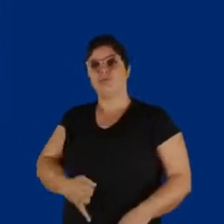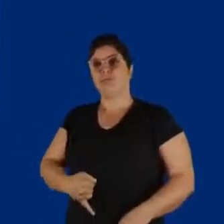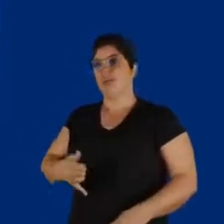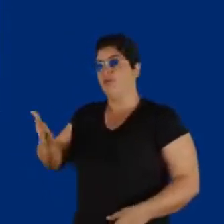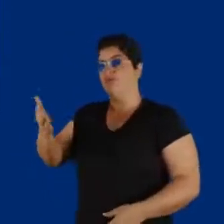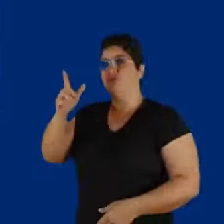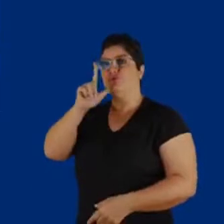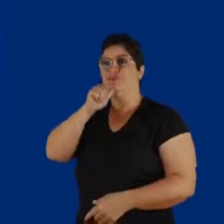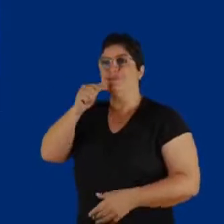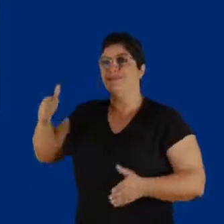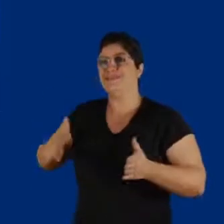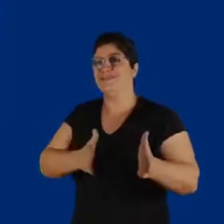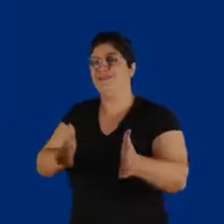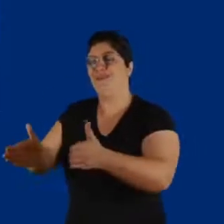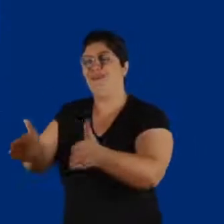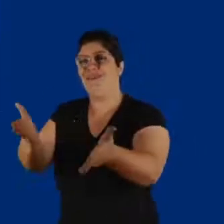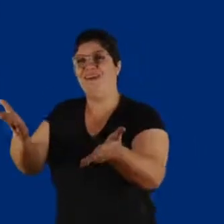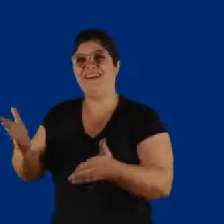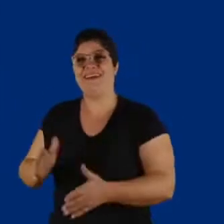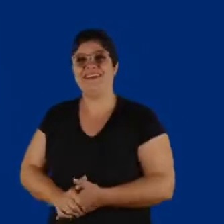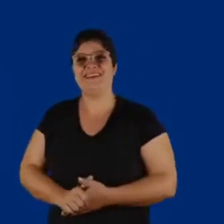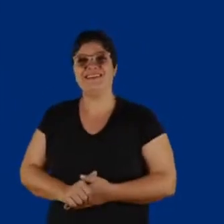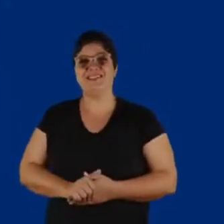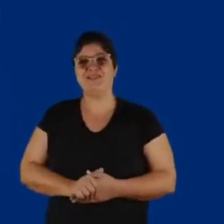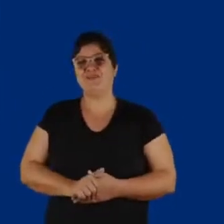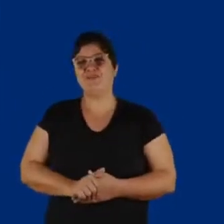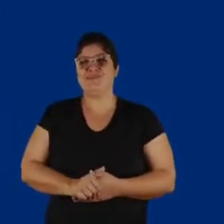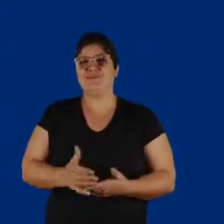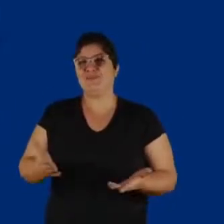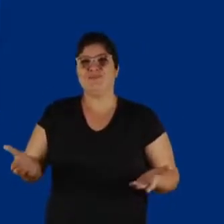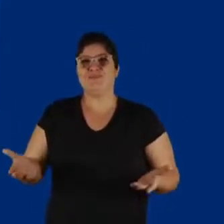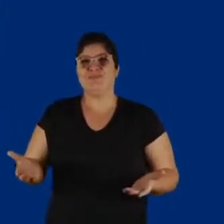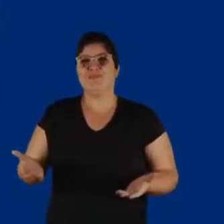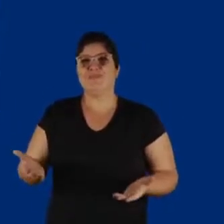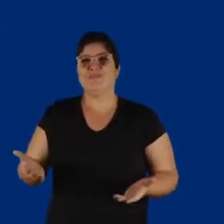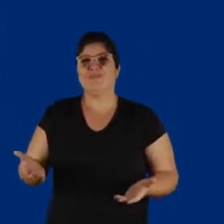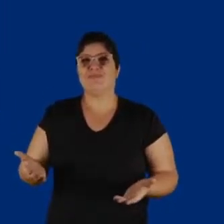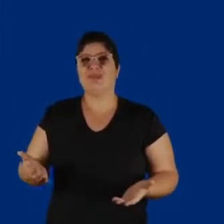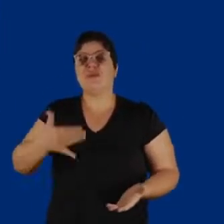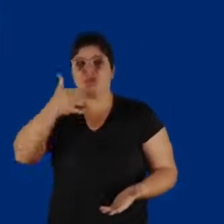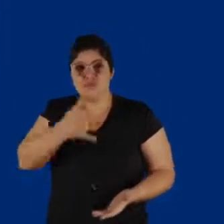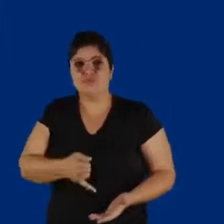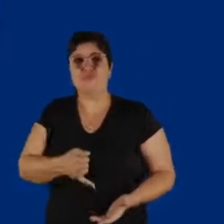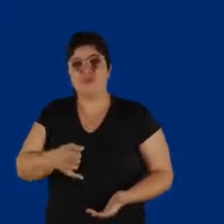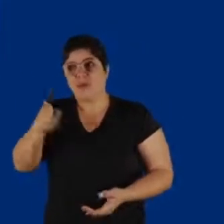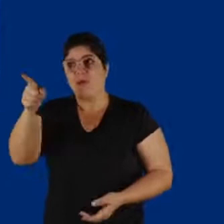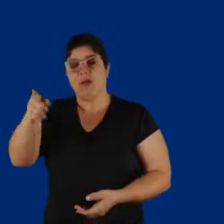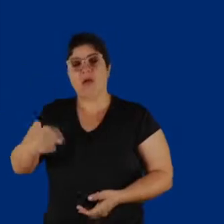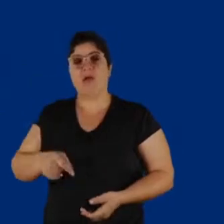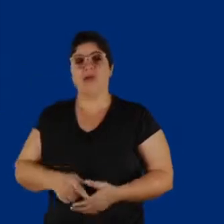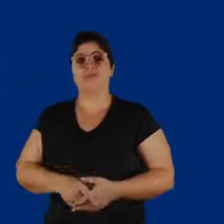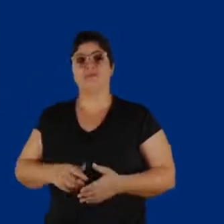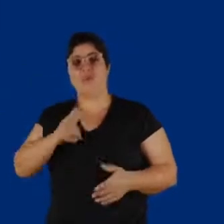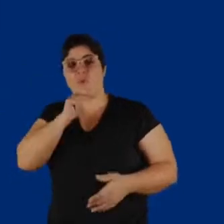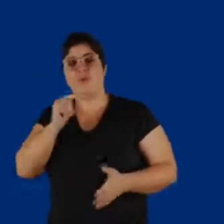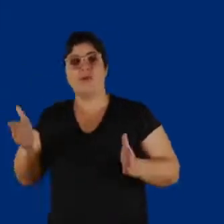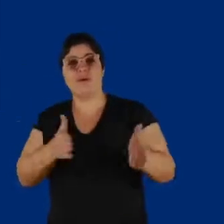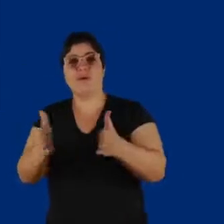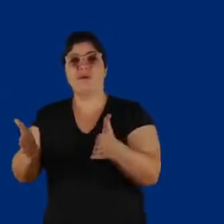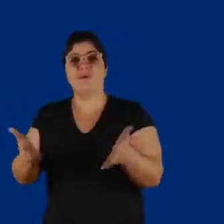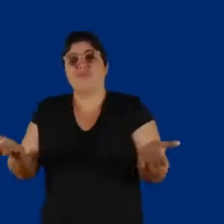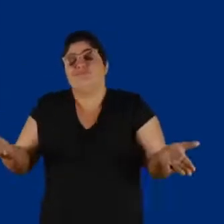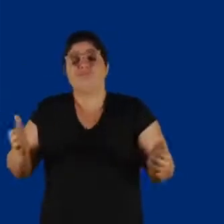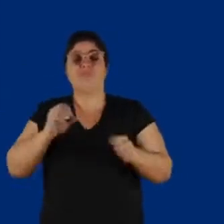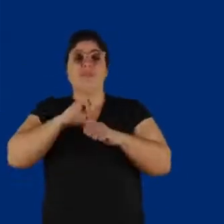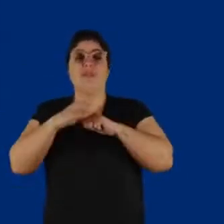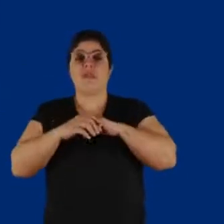Fizeram caganças na fonte do Rio Guandu. Então isso é uma loucura, né? Uma cidade que não faz... Então o Covid,